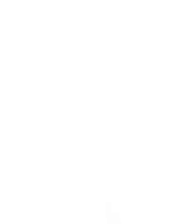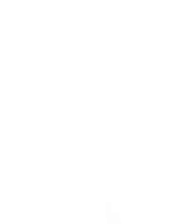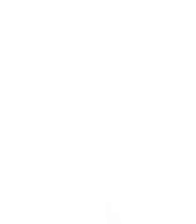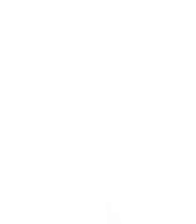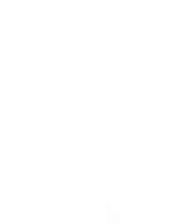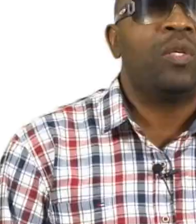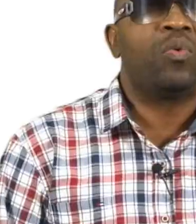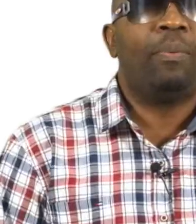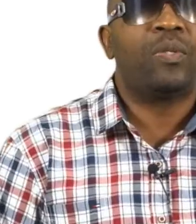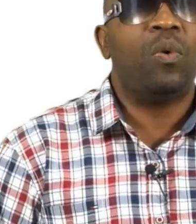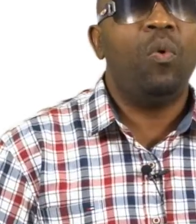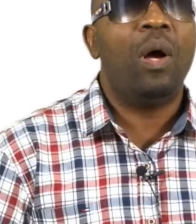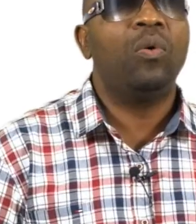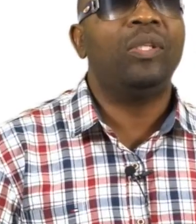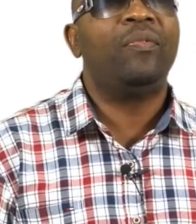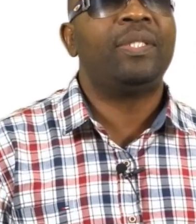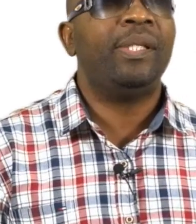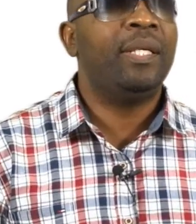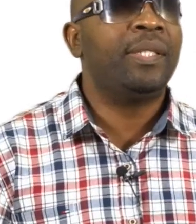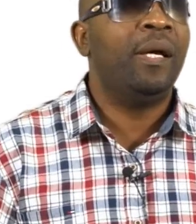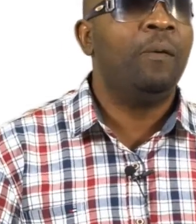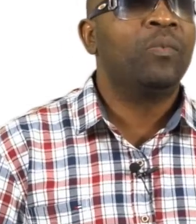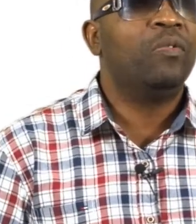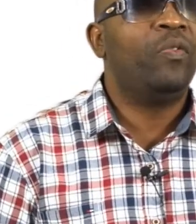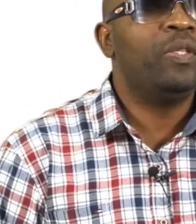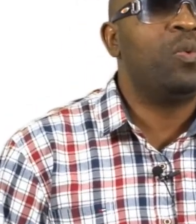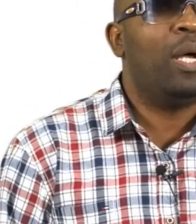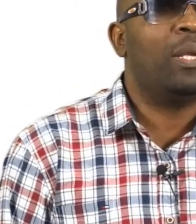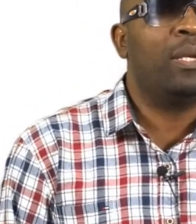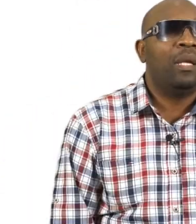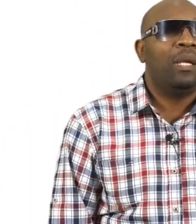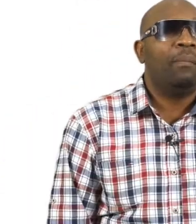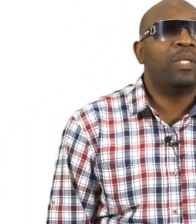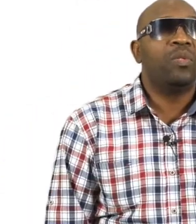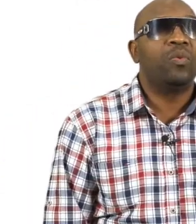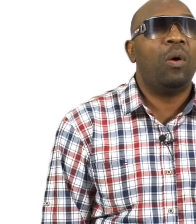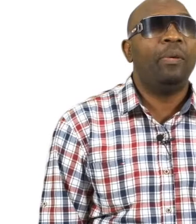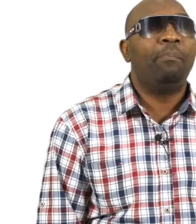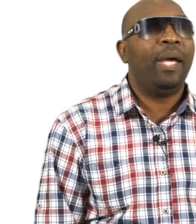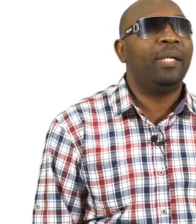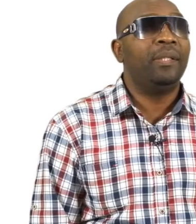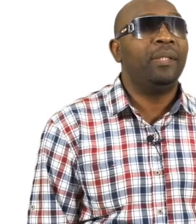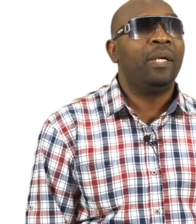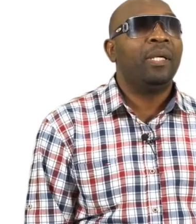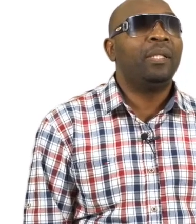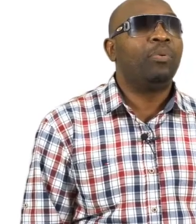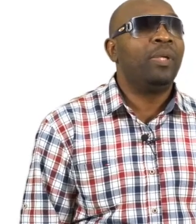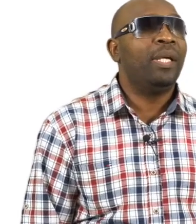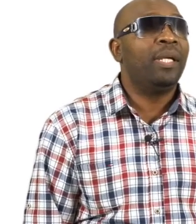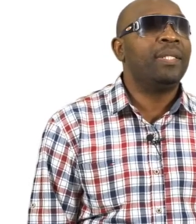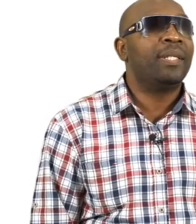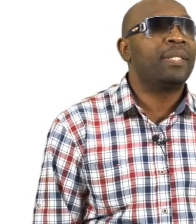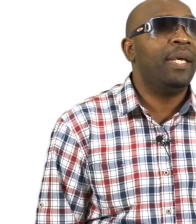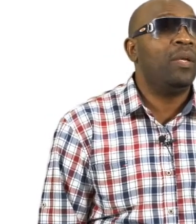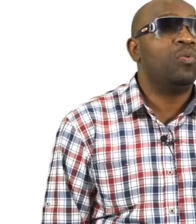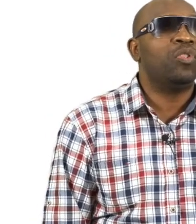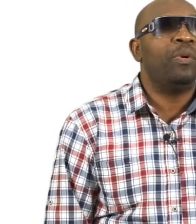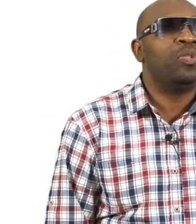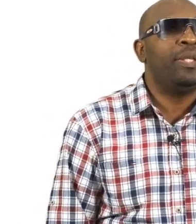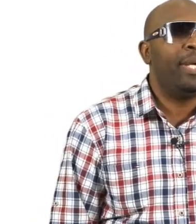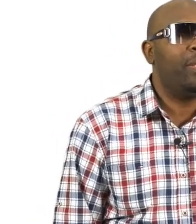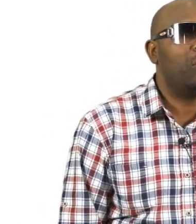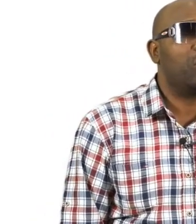perceberam, sou pessoa com deficiência visual, mas isso não me impede de poder exercer